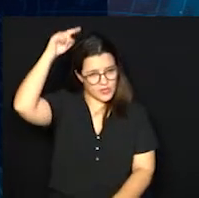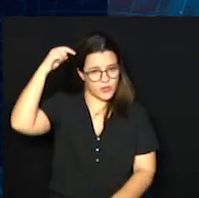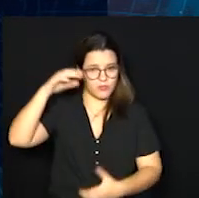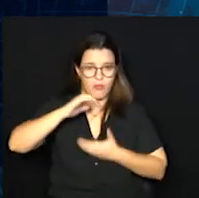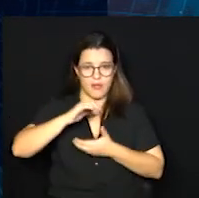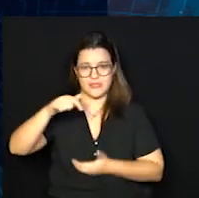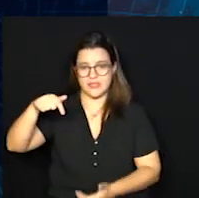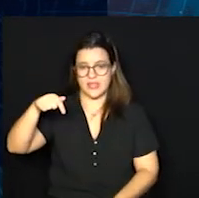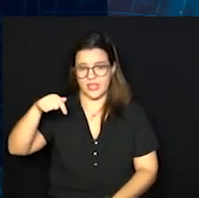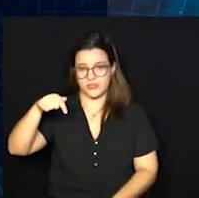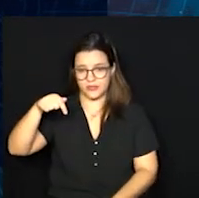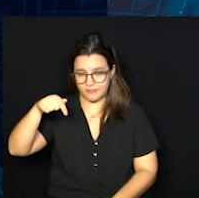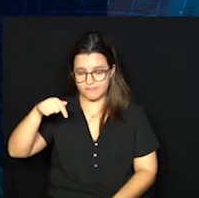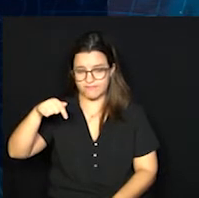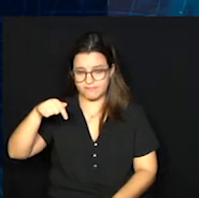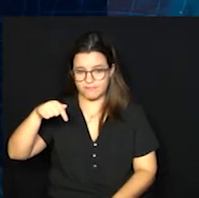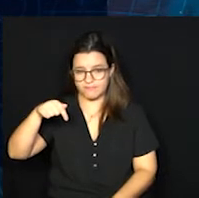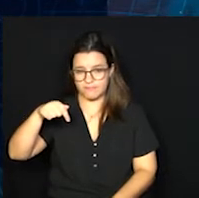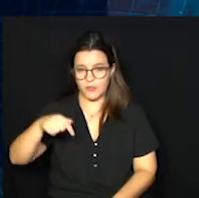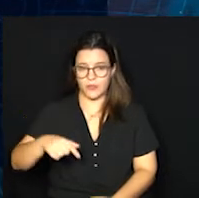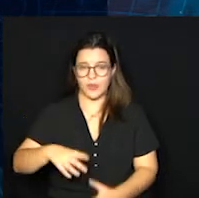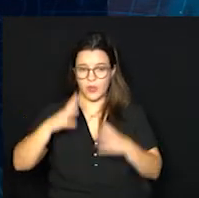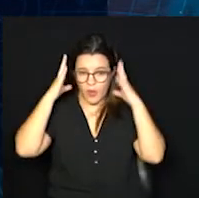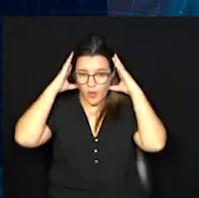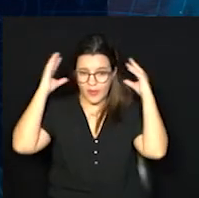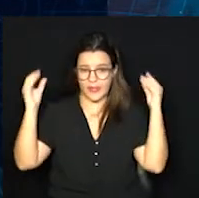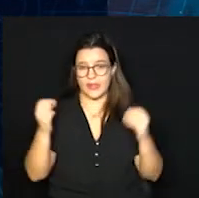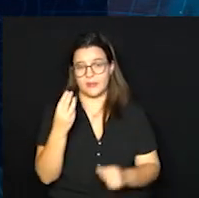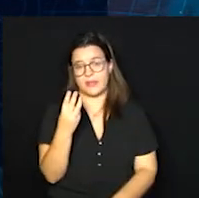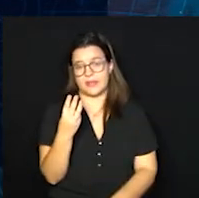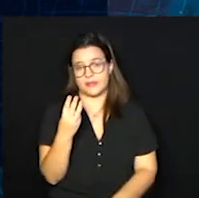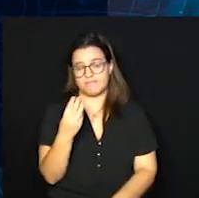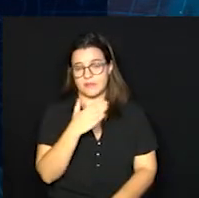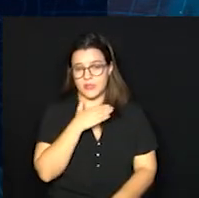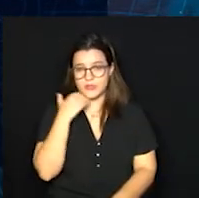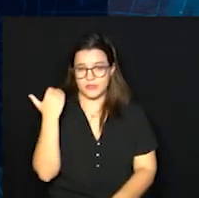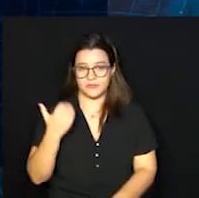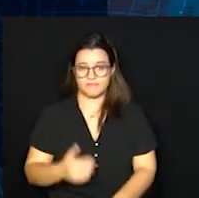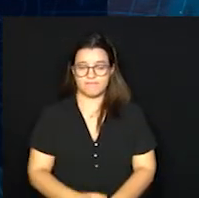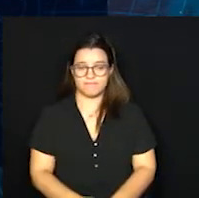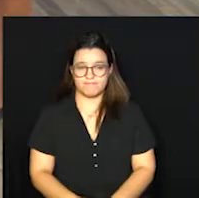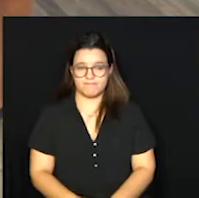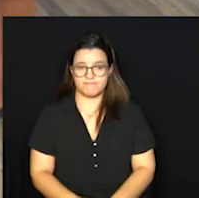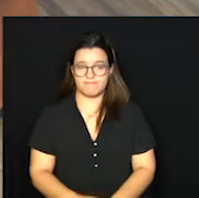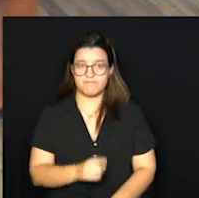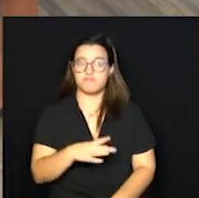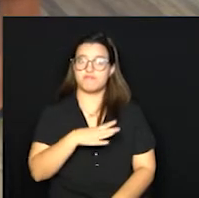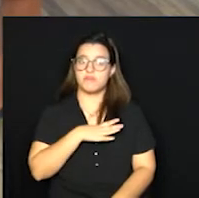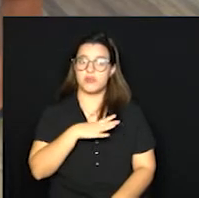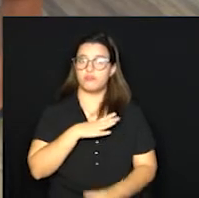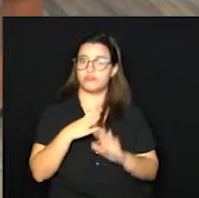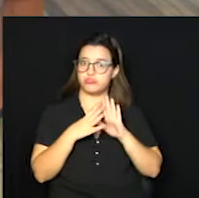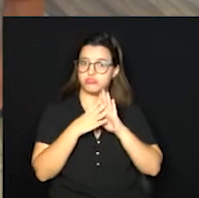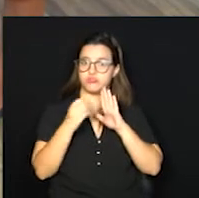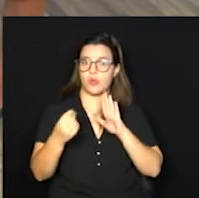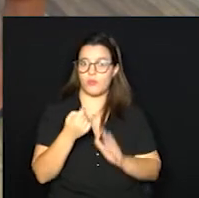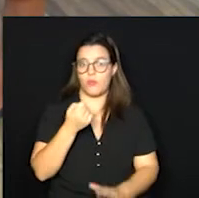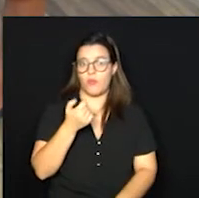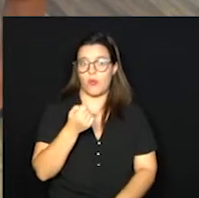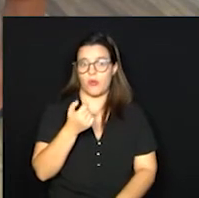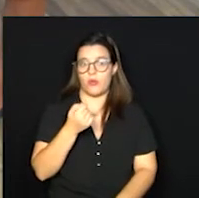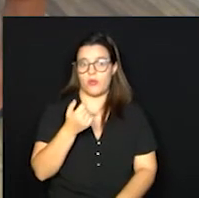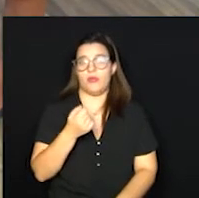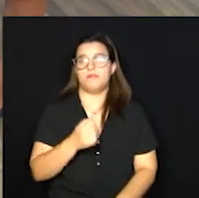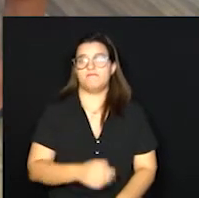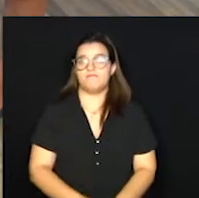Posse 7, Morungaba 4 e Olambra 3 óbitos. As cidades modelo aí, né? Com poucos casos